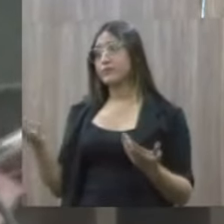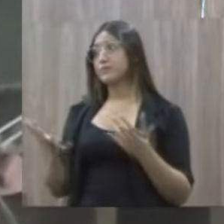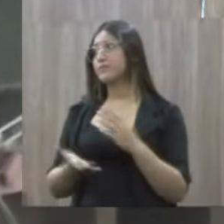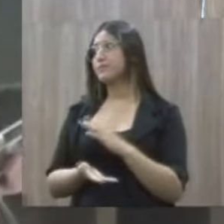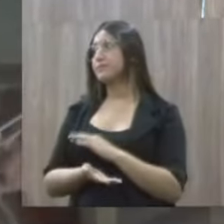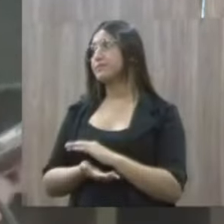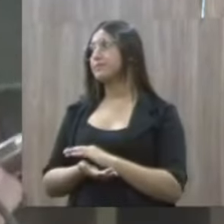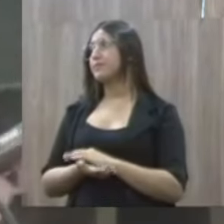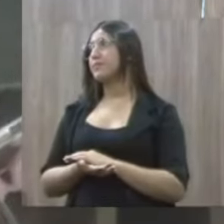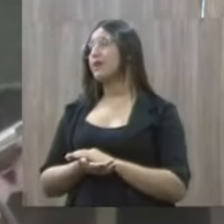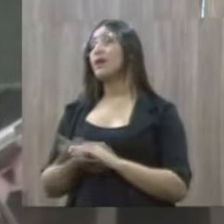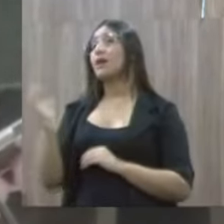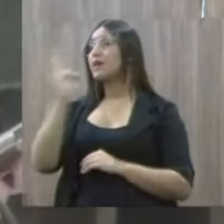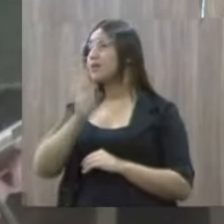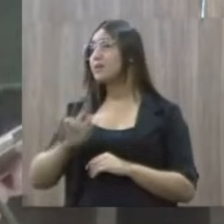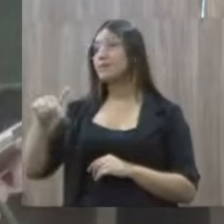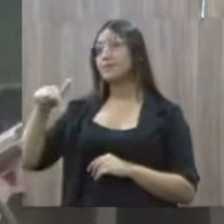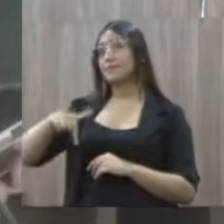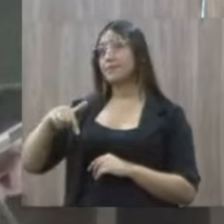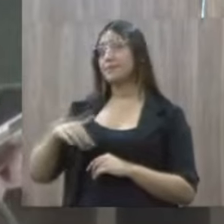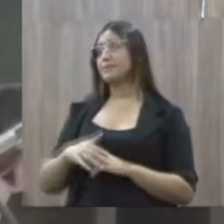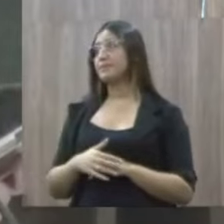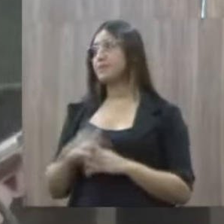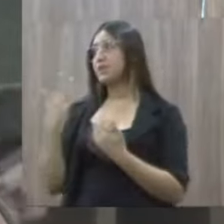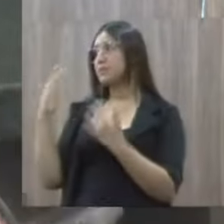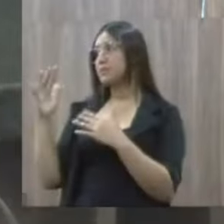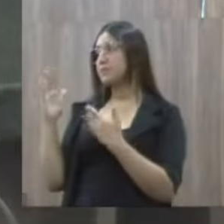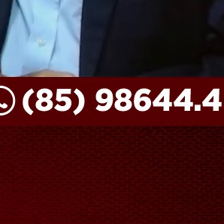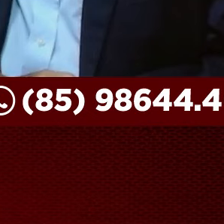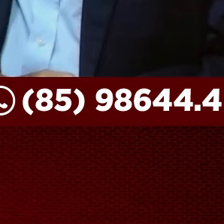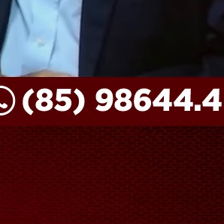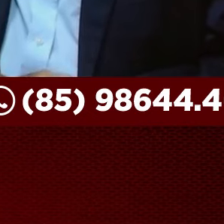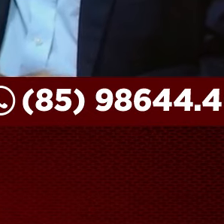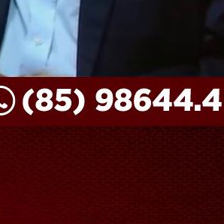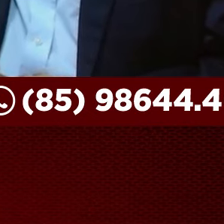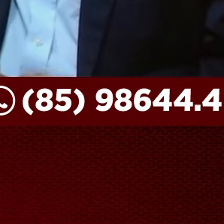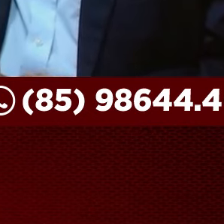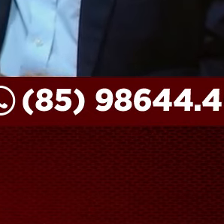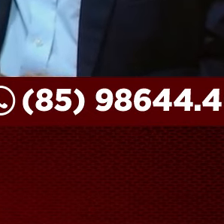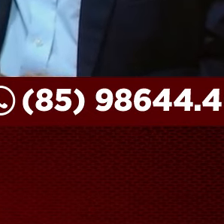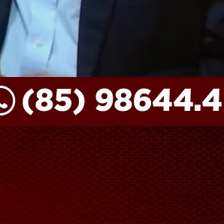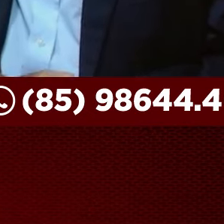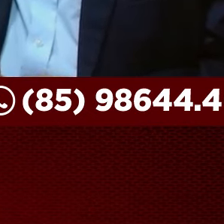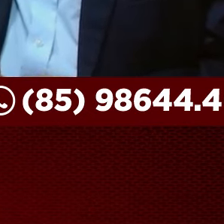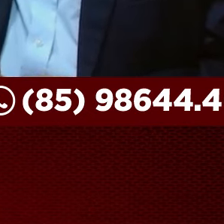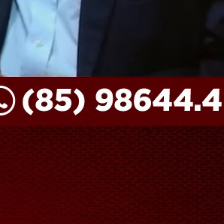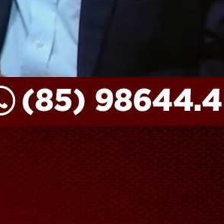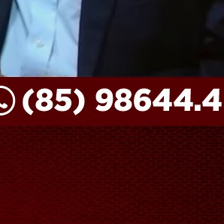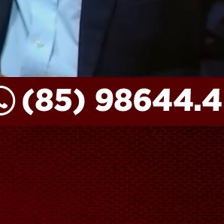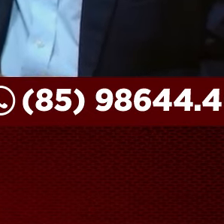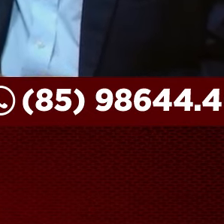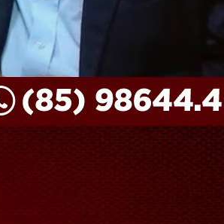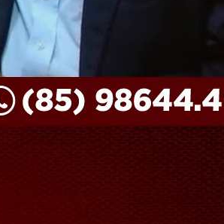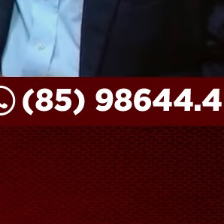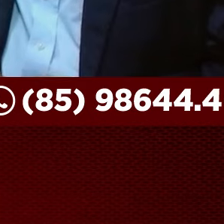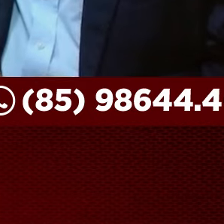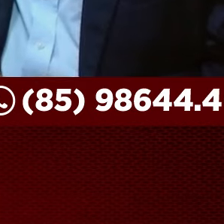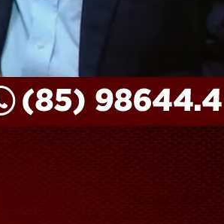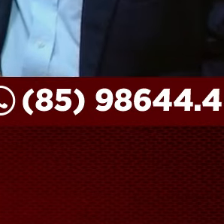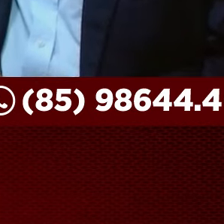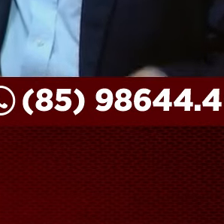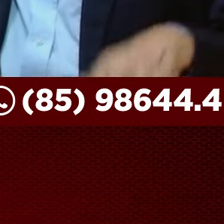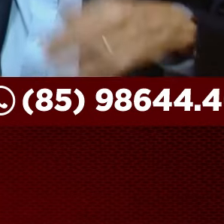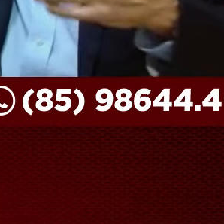ser revertido no Brasil que nós temos vivido hoje. Parabéns a Vossa Excelência. Obrigado, vereador Messinho Gonçalves. Muito obrigado você,